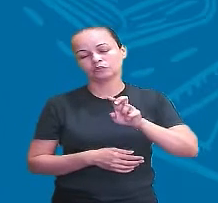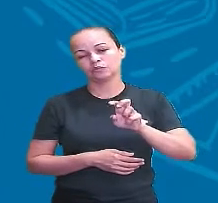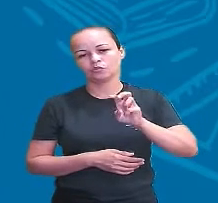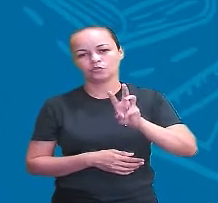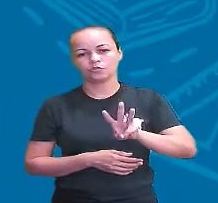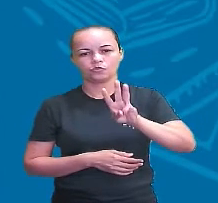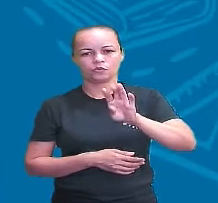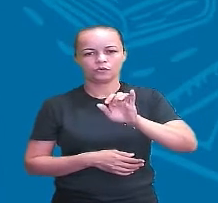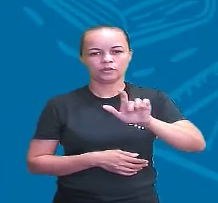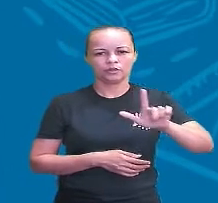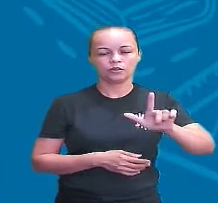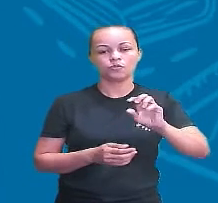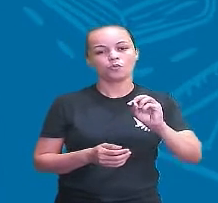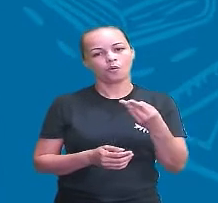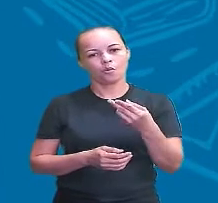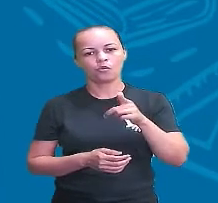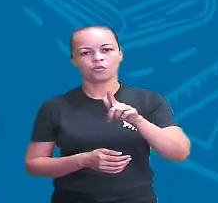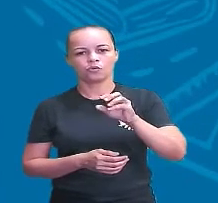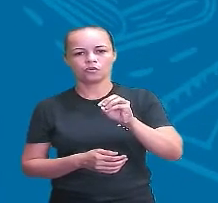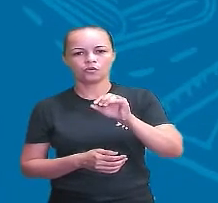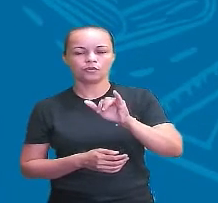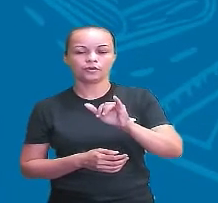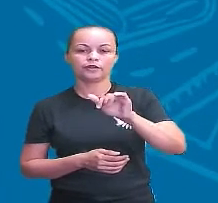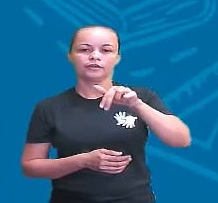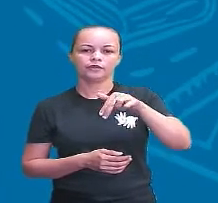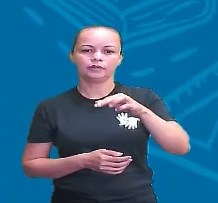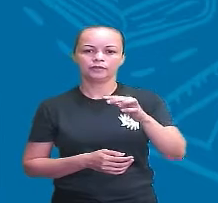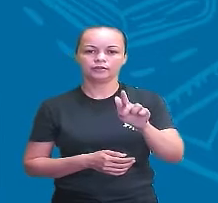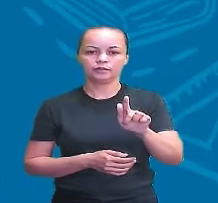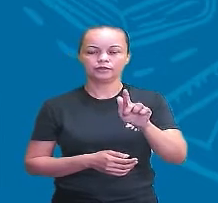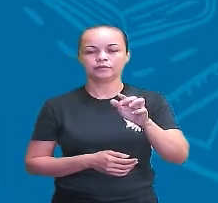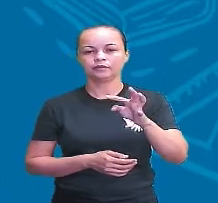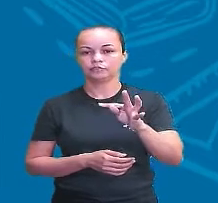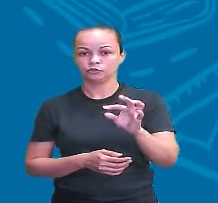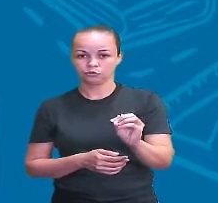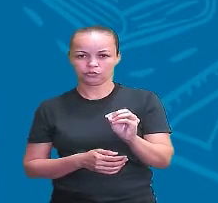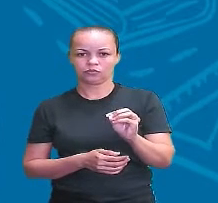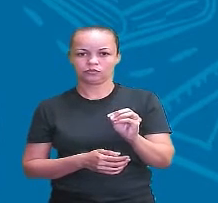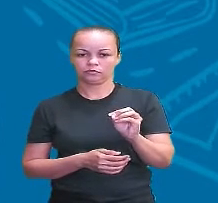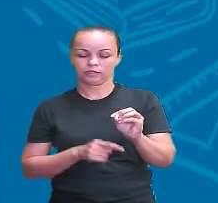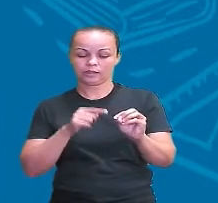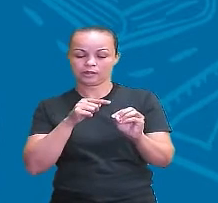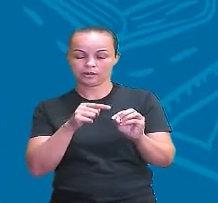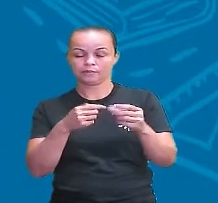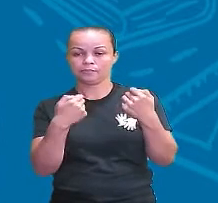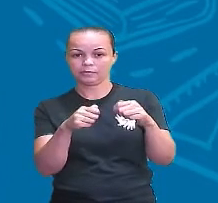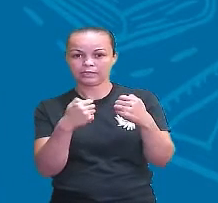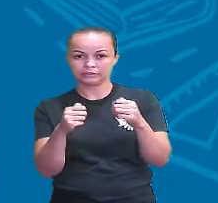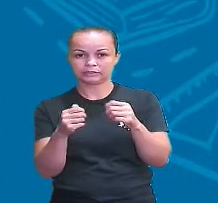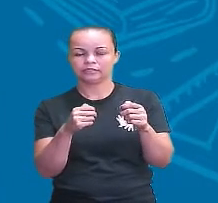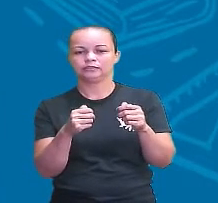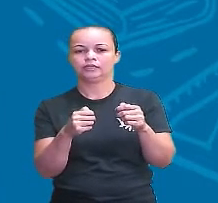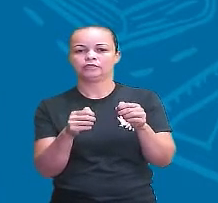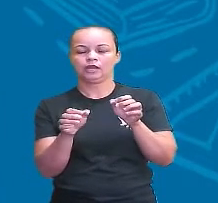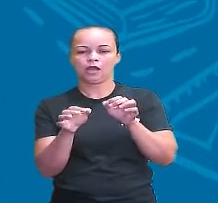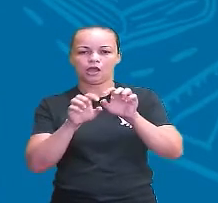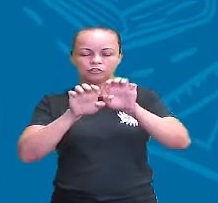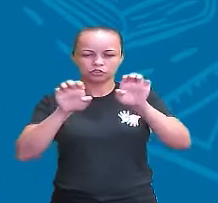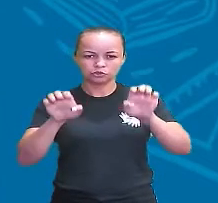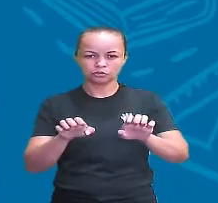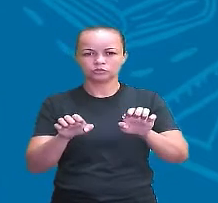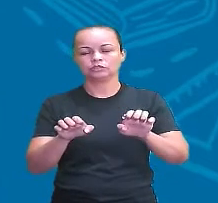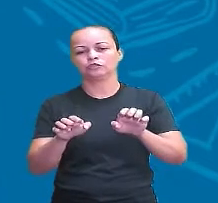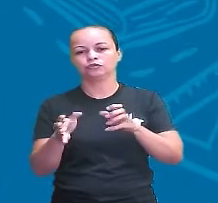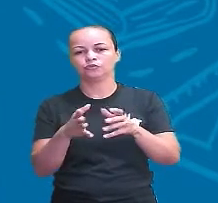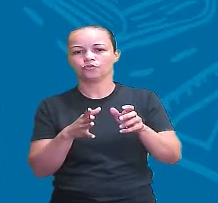to. Só precisamos tomar cuidado que o going to ele vai precisar de você lembrar da estrutura do verbo to be. Am,